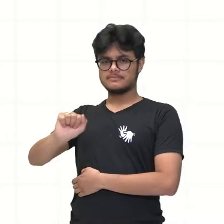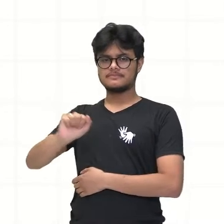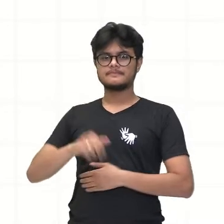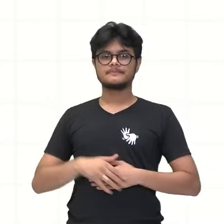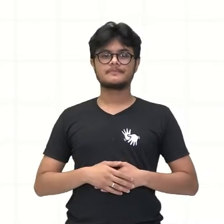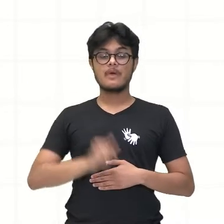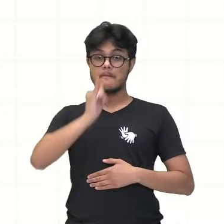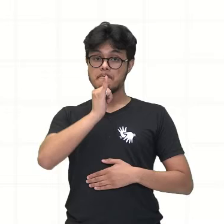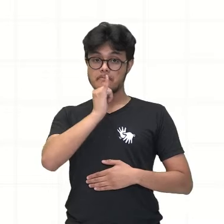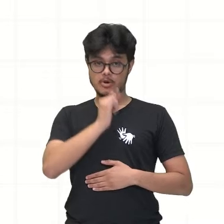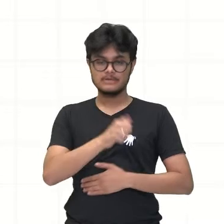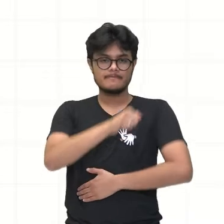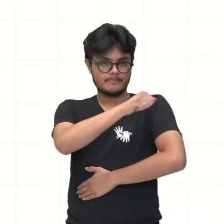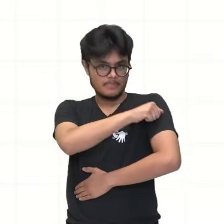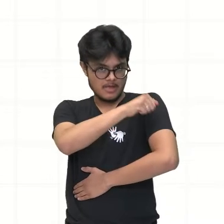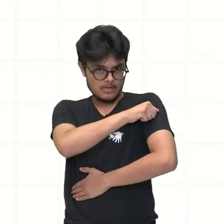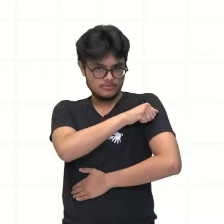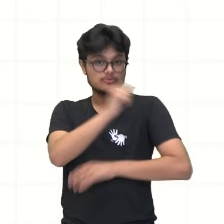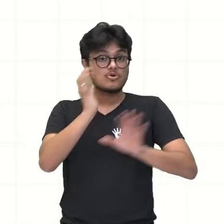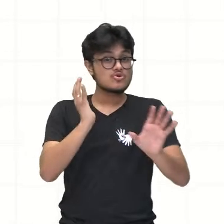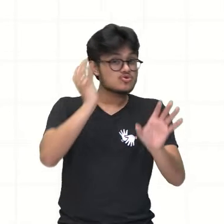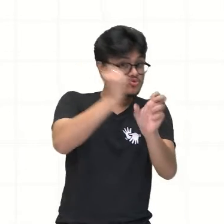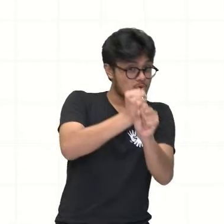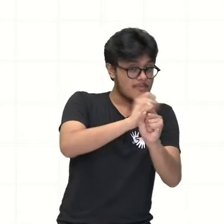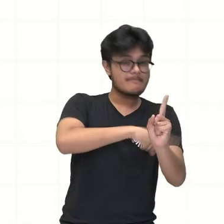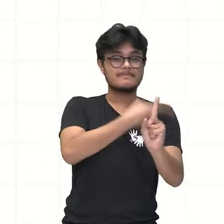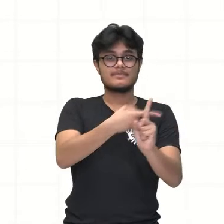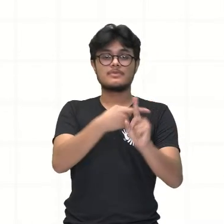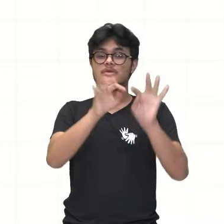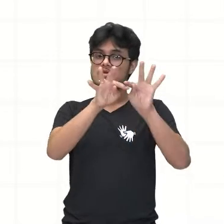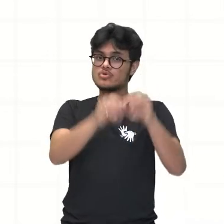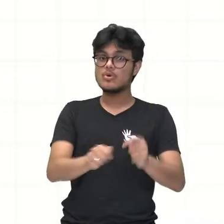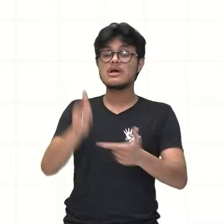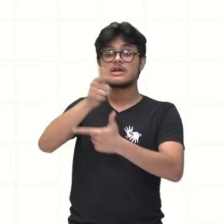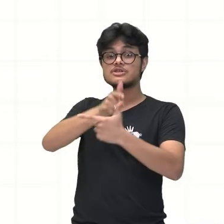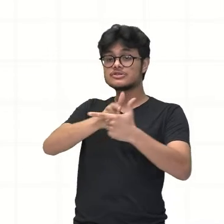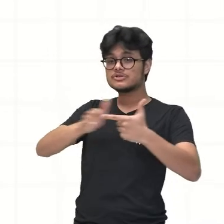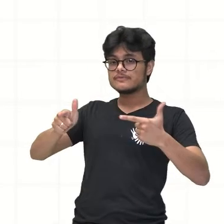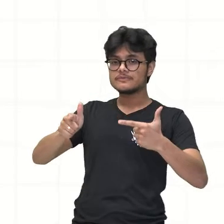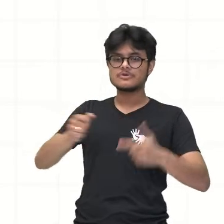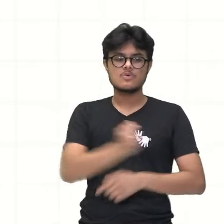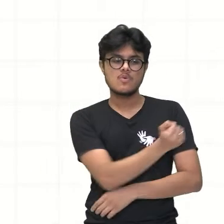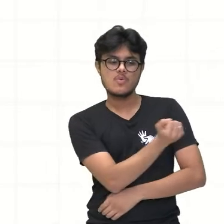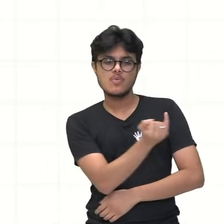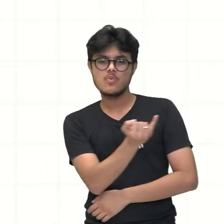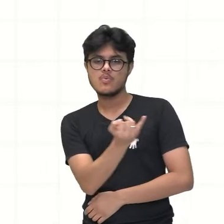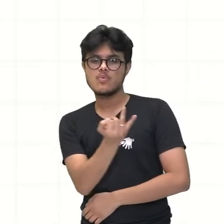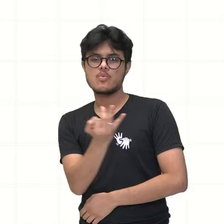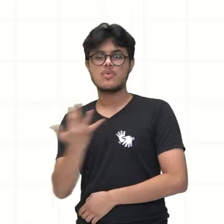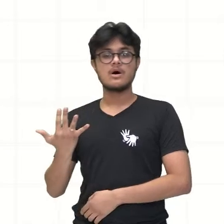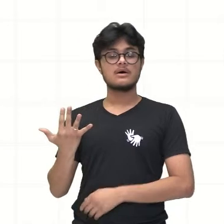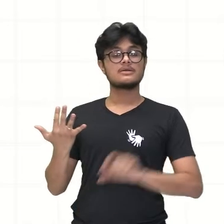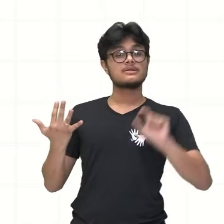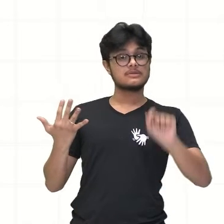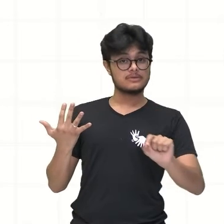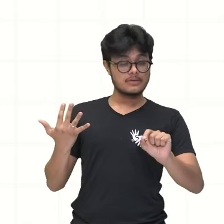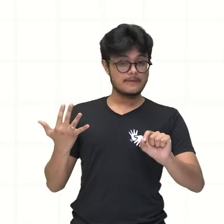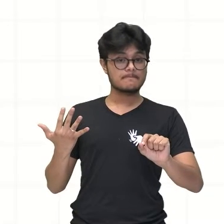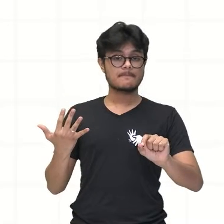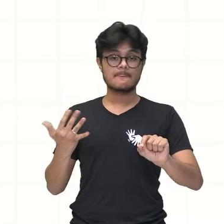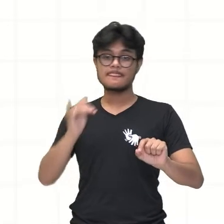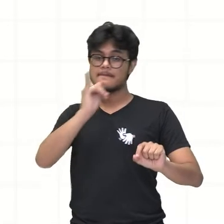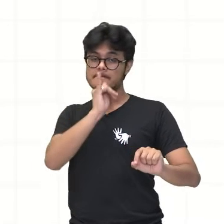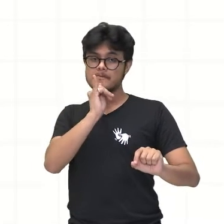somar todos os valores do gráfico e dividir pela quantidade de elementos que eu